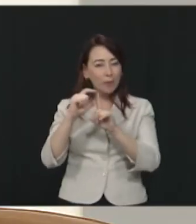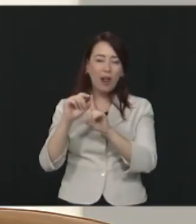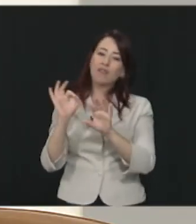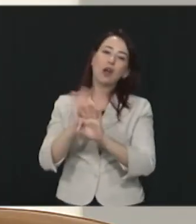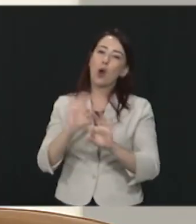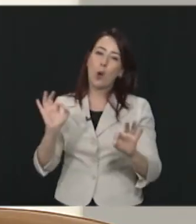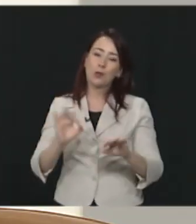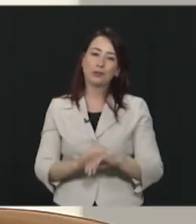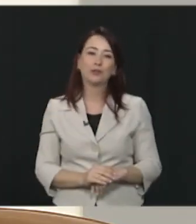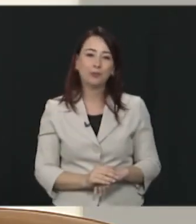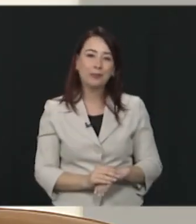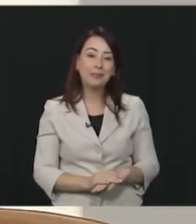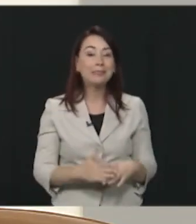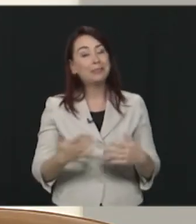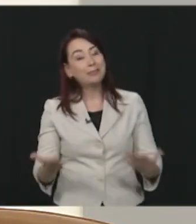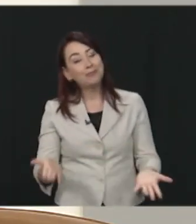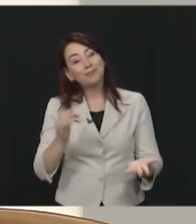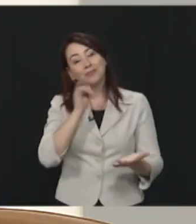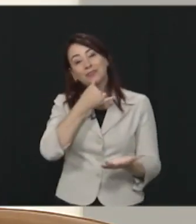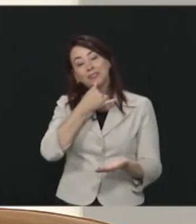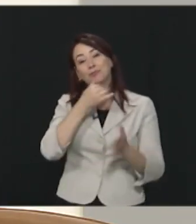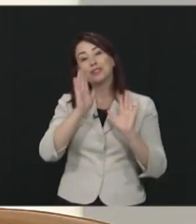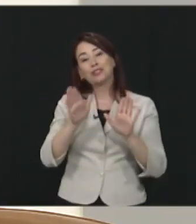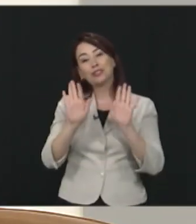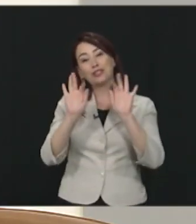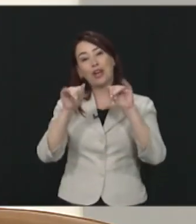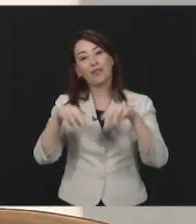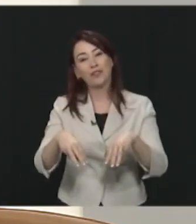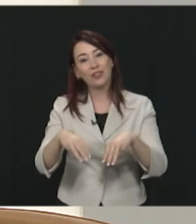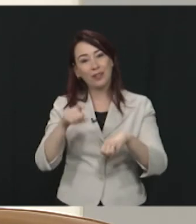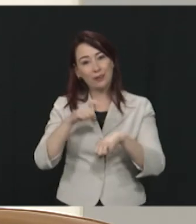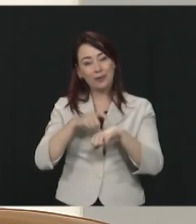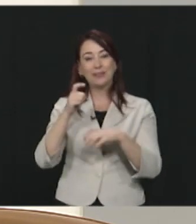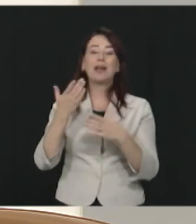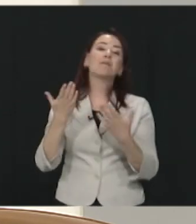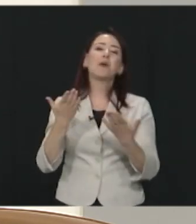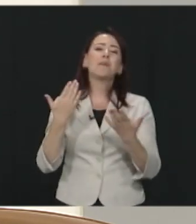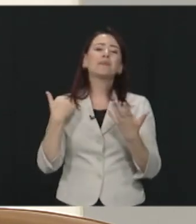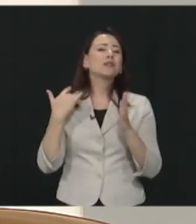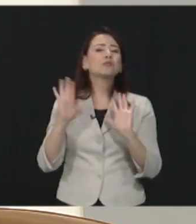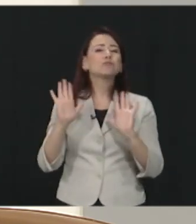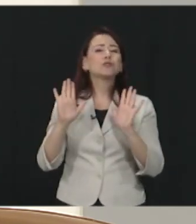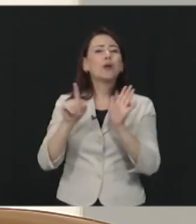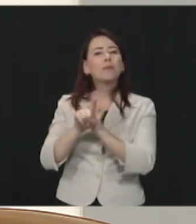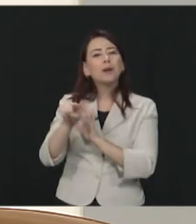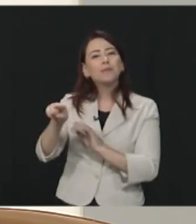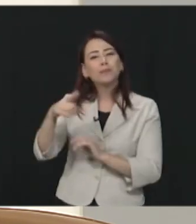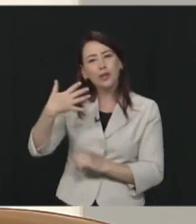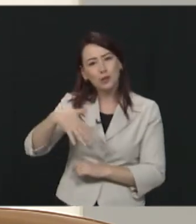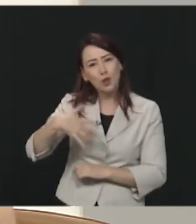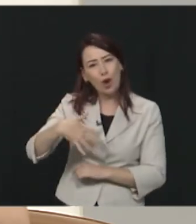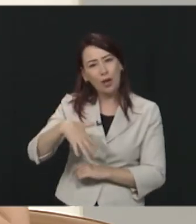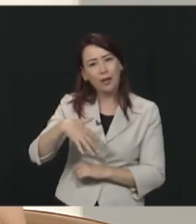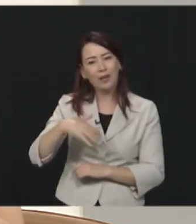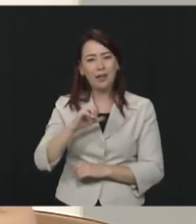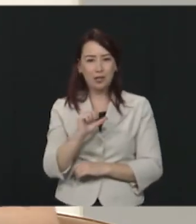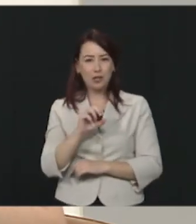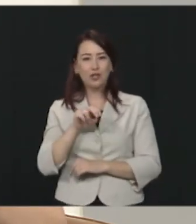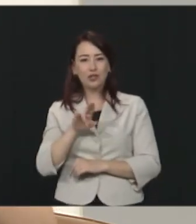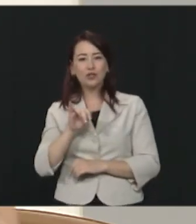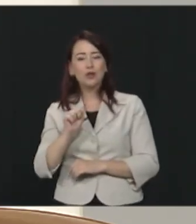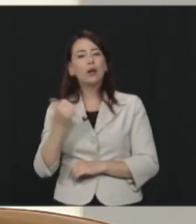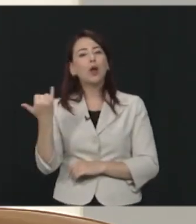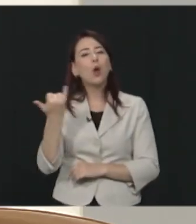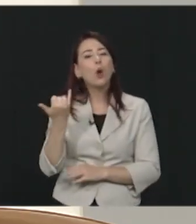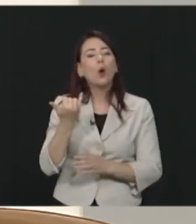nós já estamos chegando aqui, infelizmente, no tempo do programa. Antes de encerrar, eu queria só que a Sônia atualizasse aqui como é